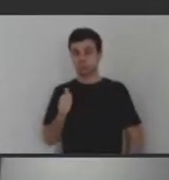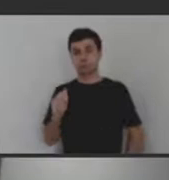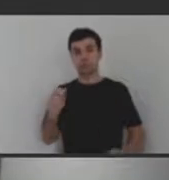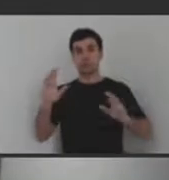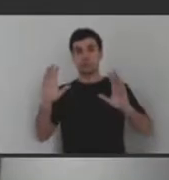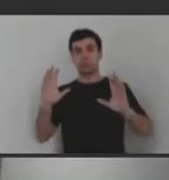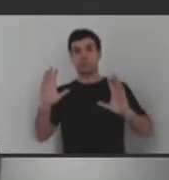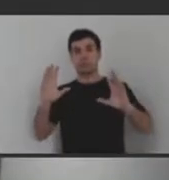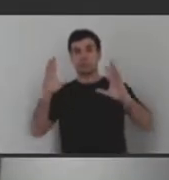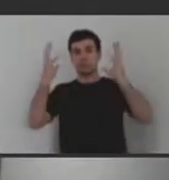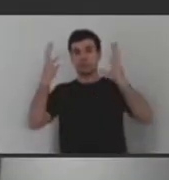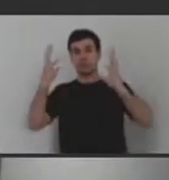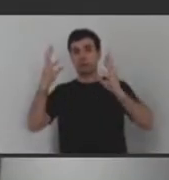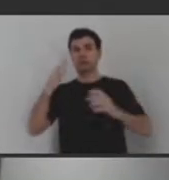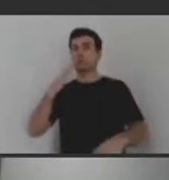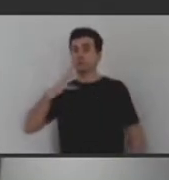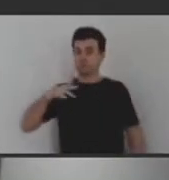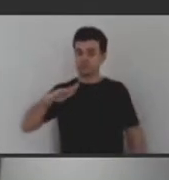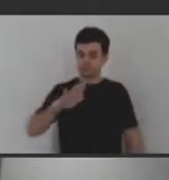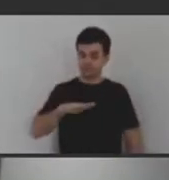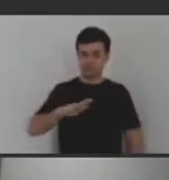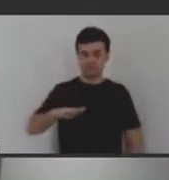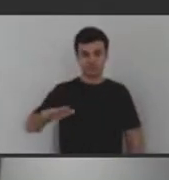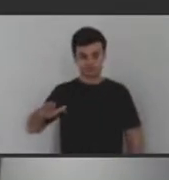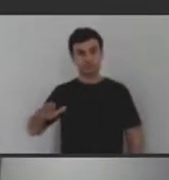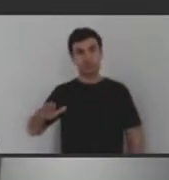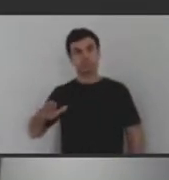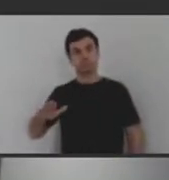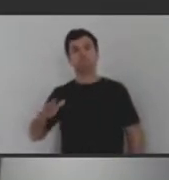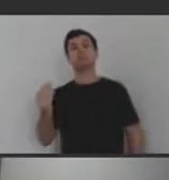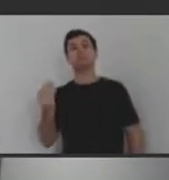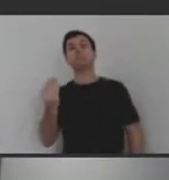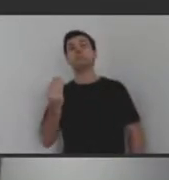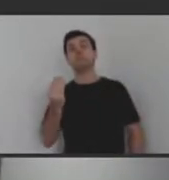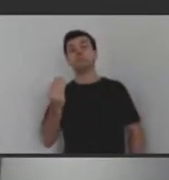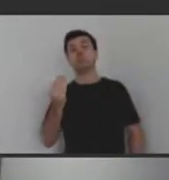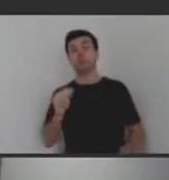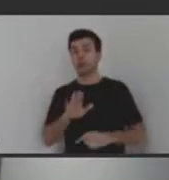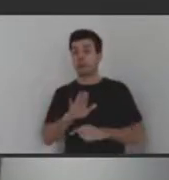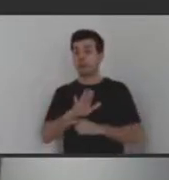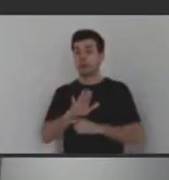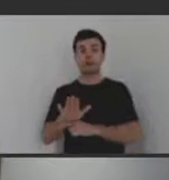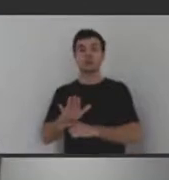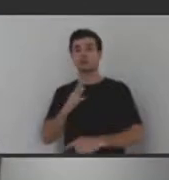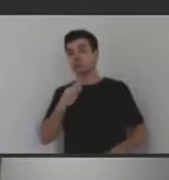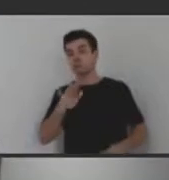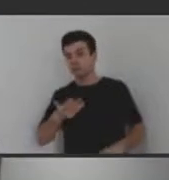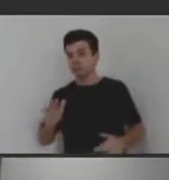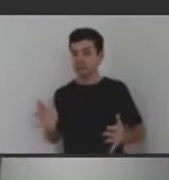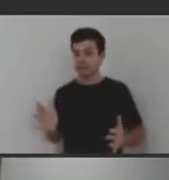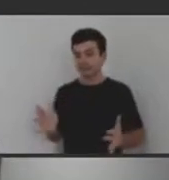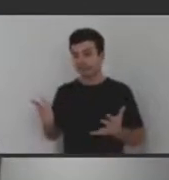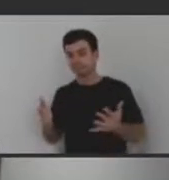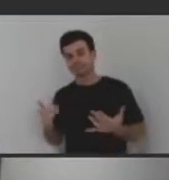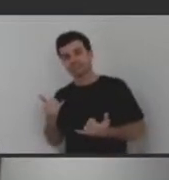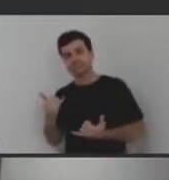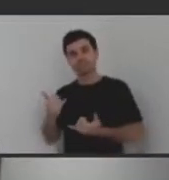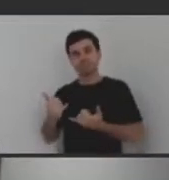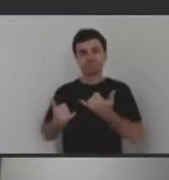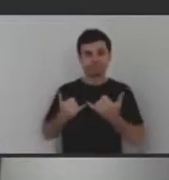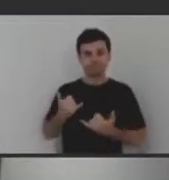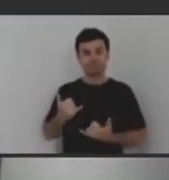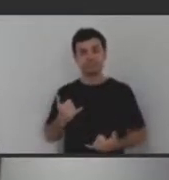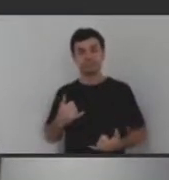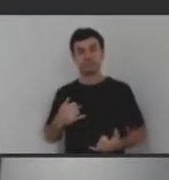como Festa das Crianças, uma ação voltada para proporcionar alegria às crianças, fomentando o espírito de solidariedade em